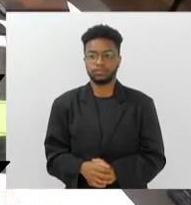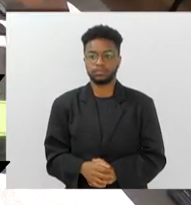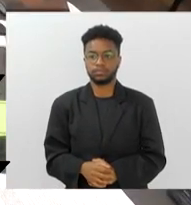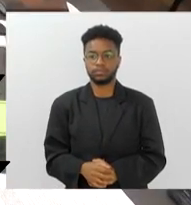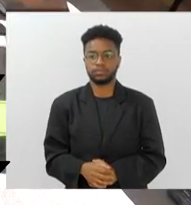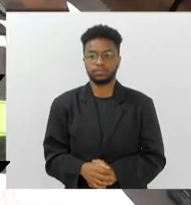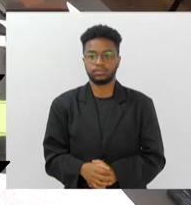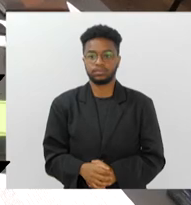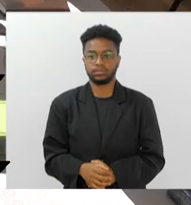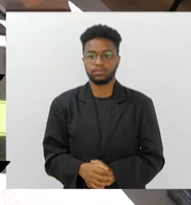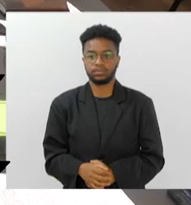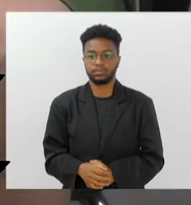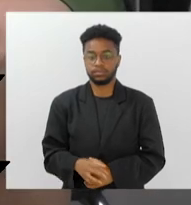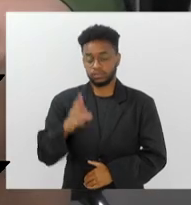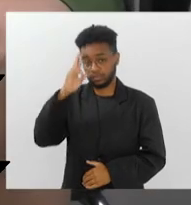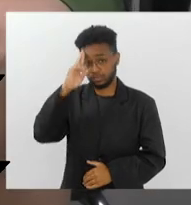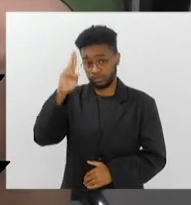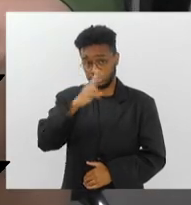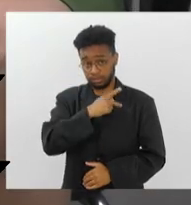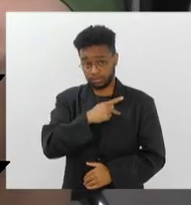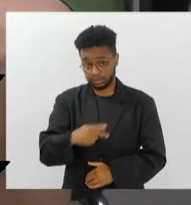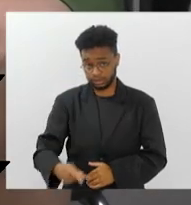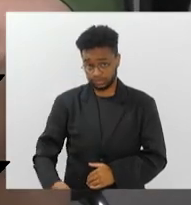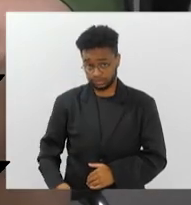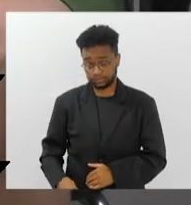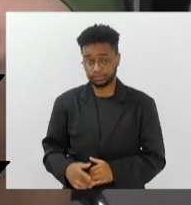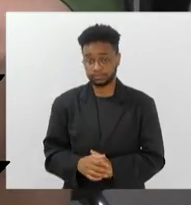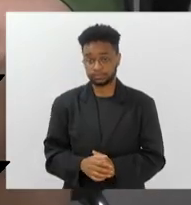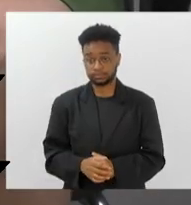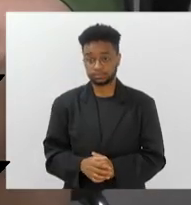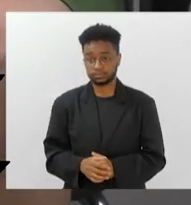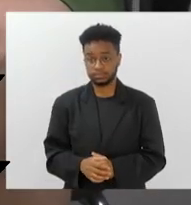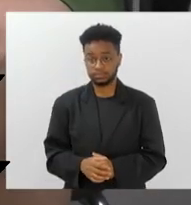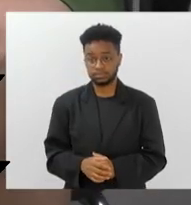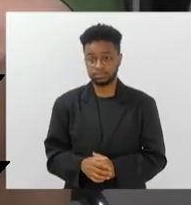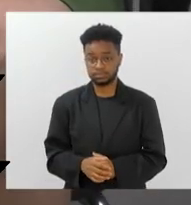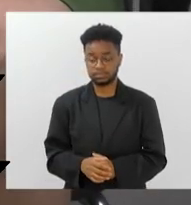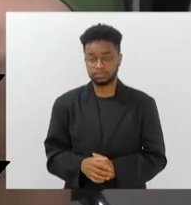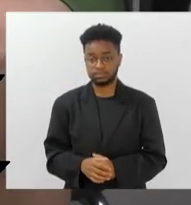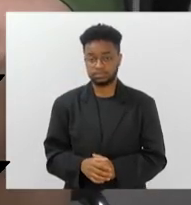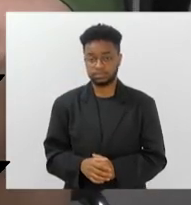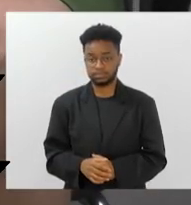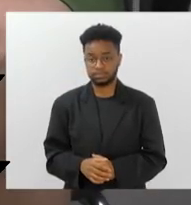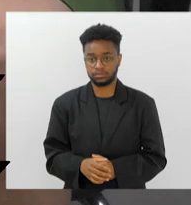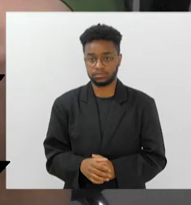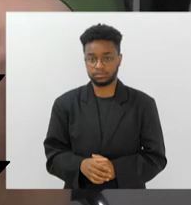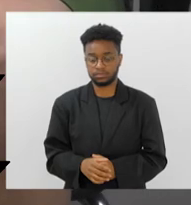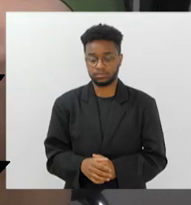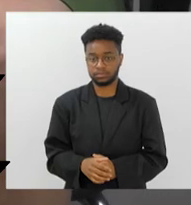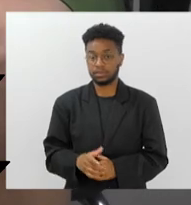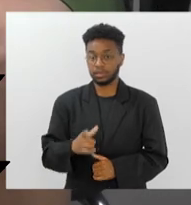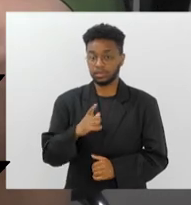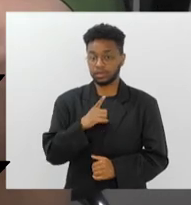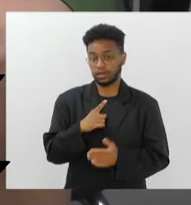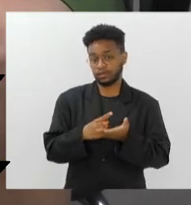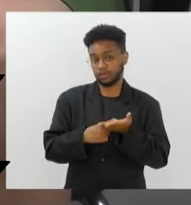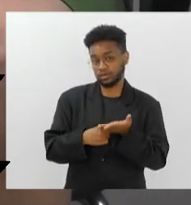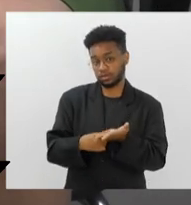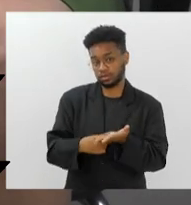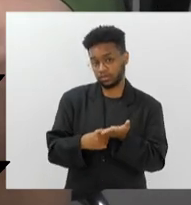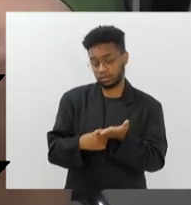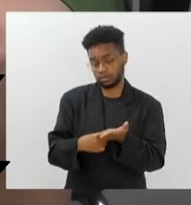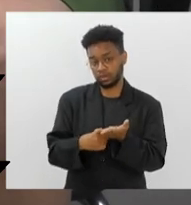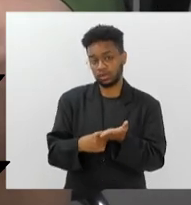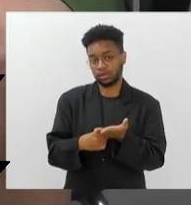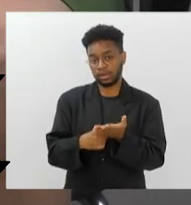Paulo senh senhor presidente acordo aqui entre as assessorias dos